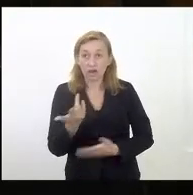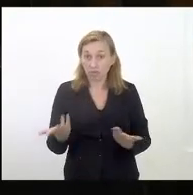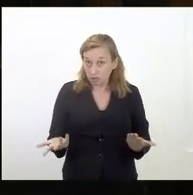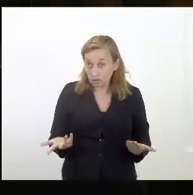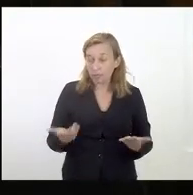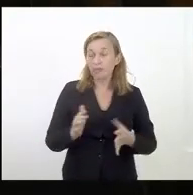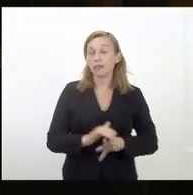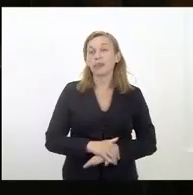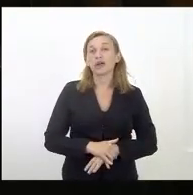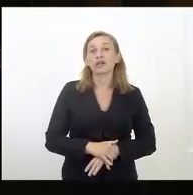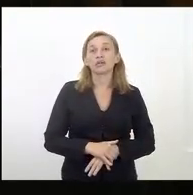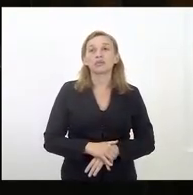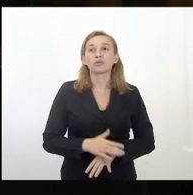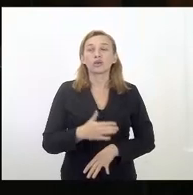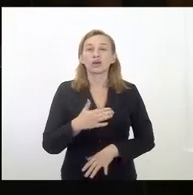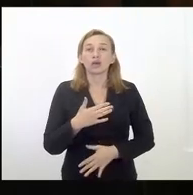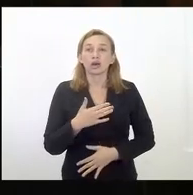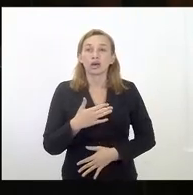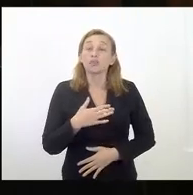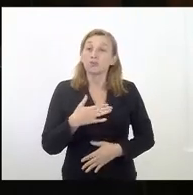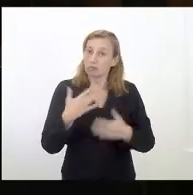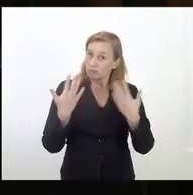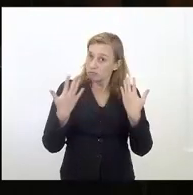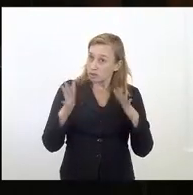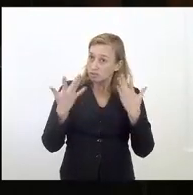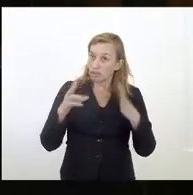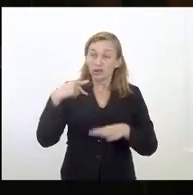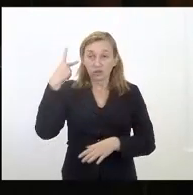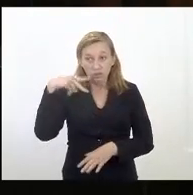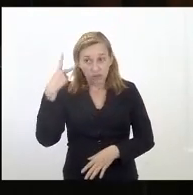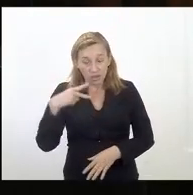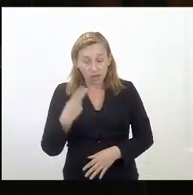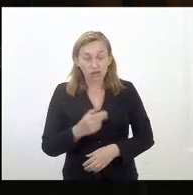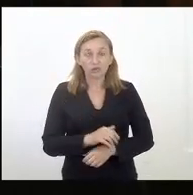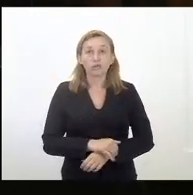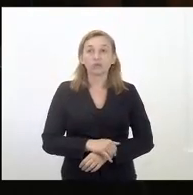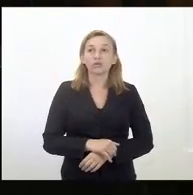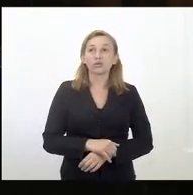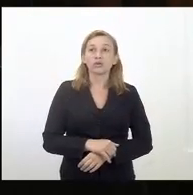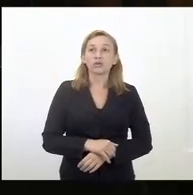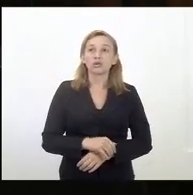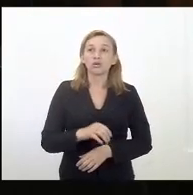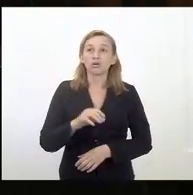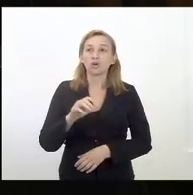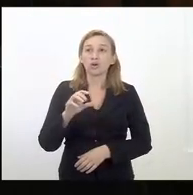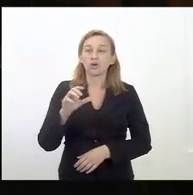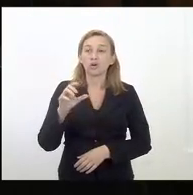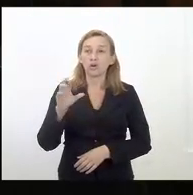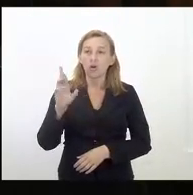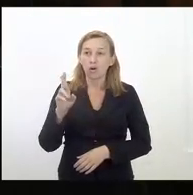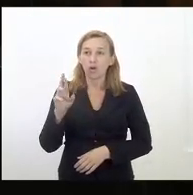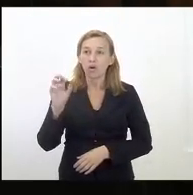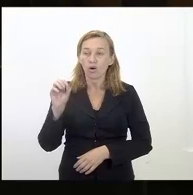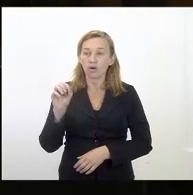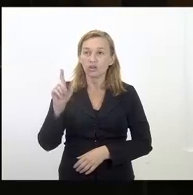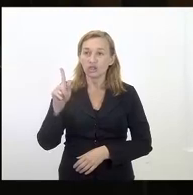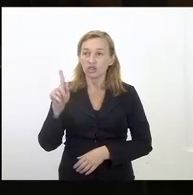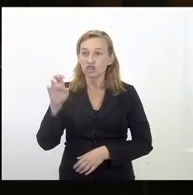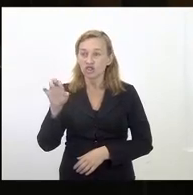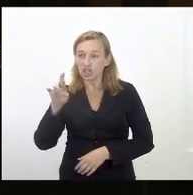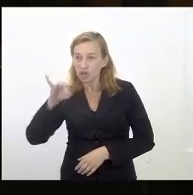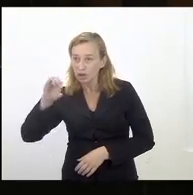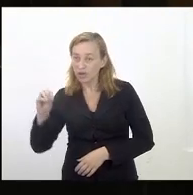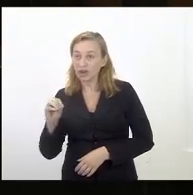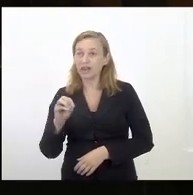que fica aqui o meu parabéns aos vereadores de ônibus Moura ao Vereador Rogério Amorim que estão tratando o tema